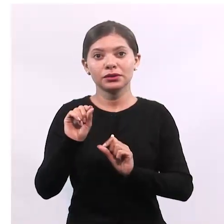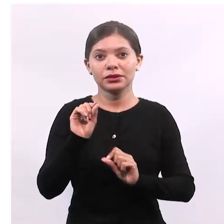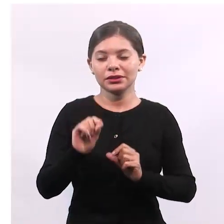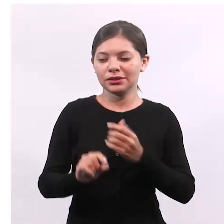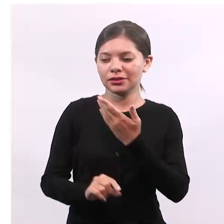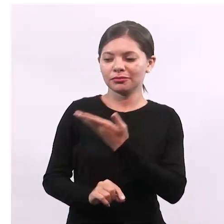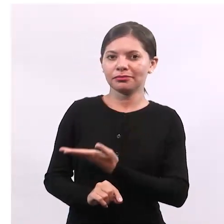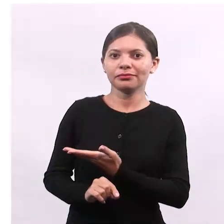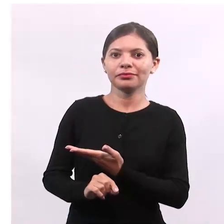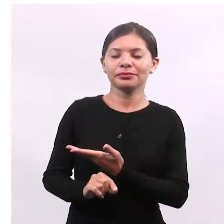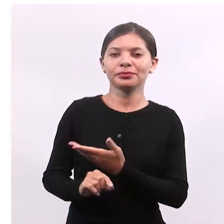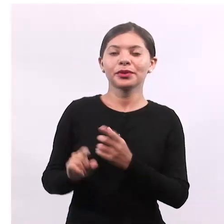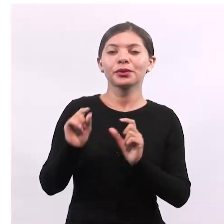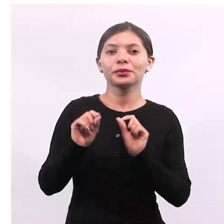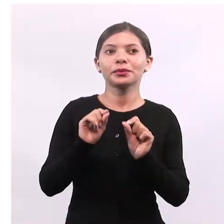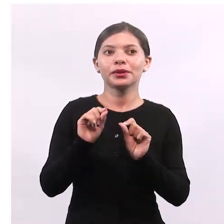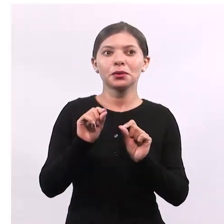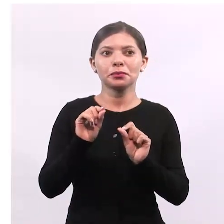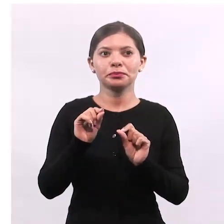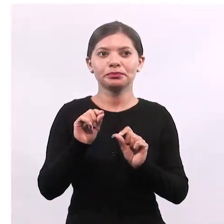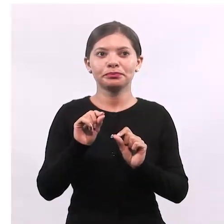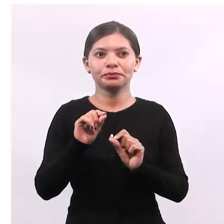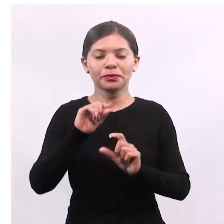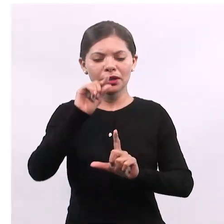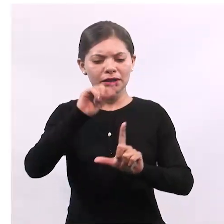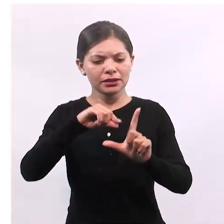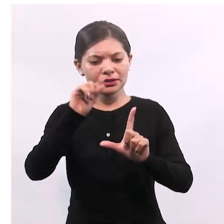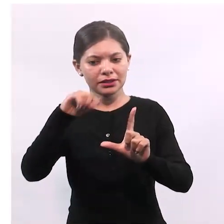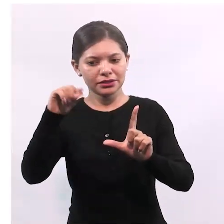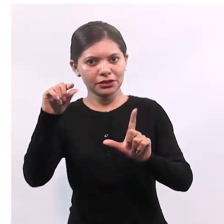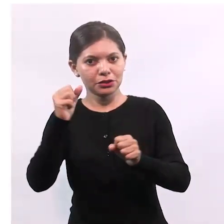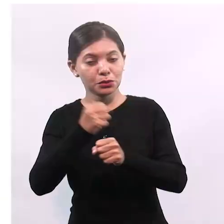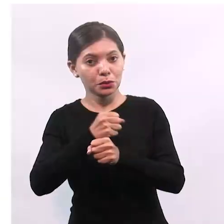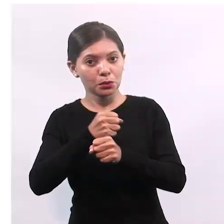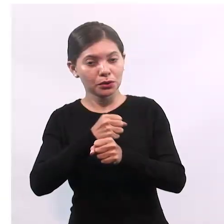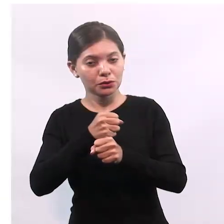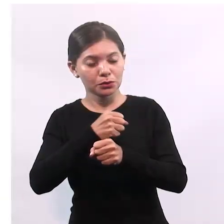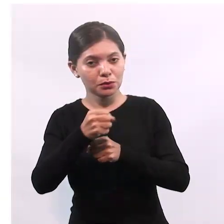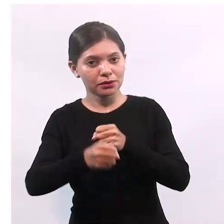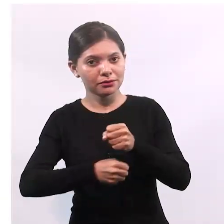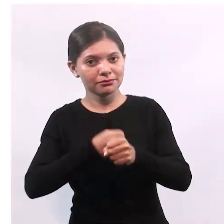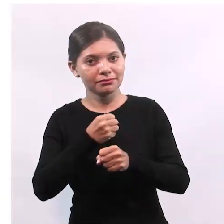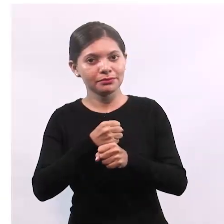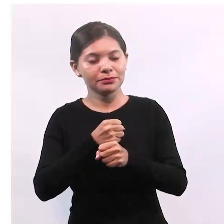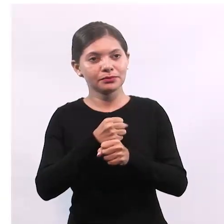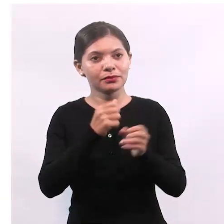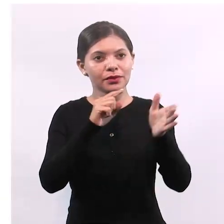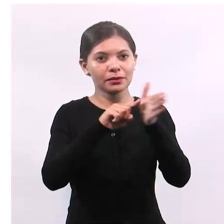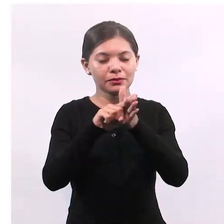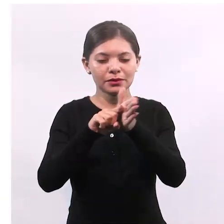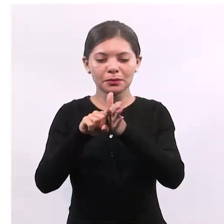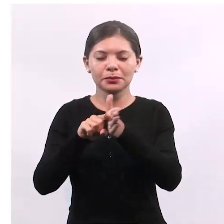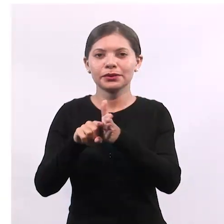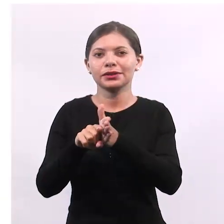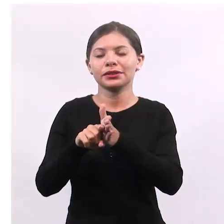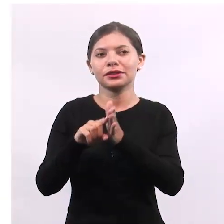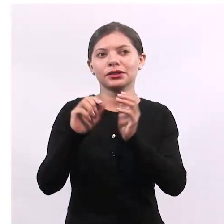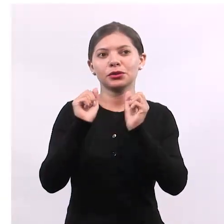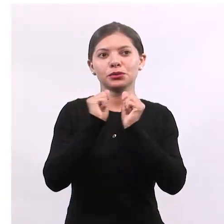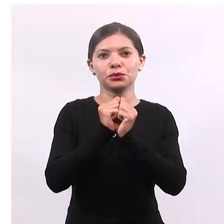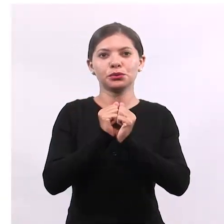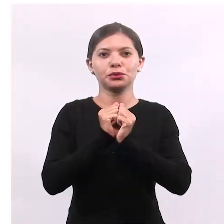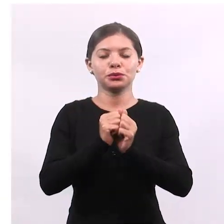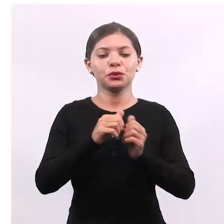levantamento estatístico anual E aí diz quem fez a pesquisa realizada em parceria com a